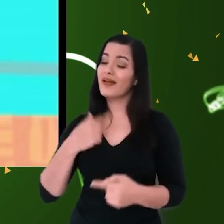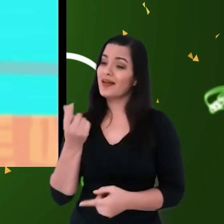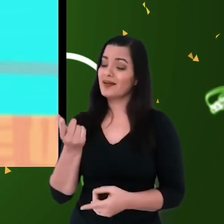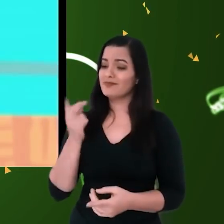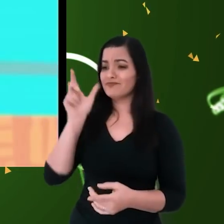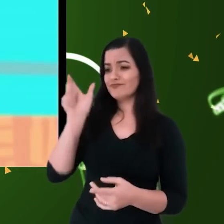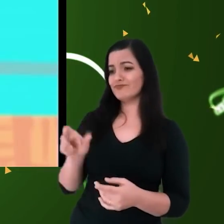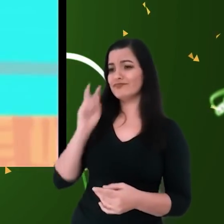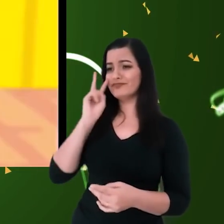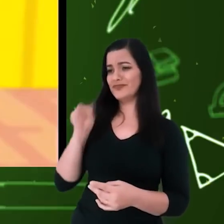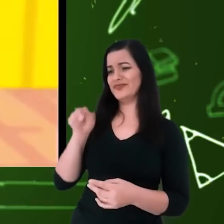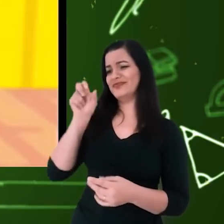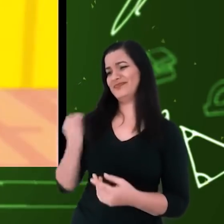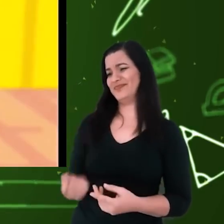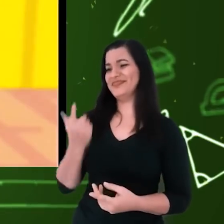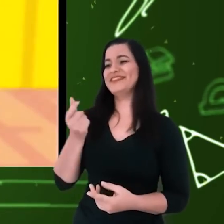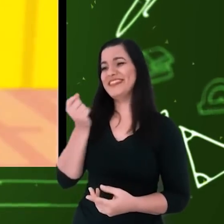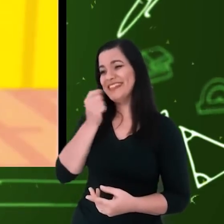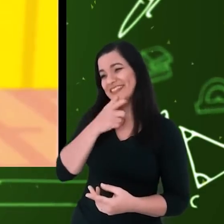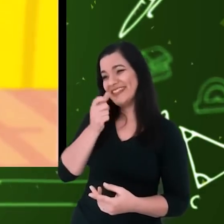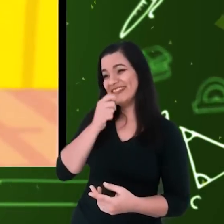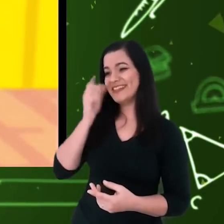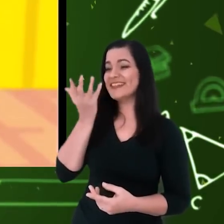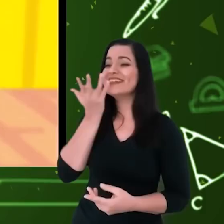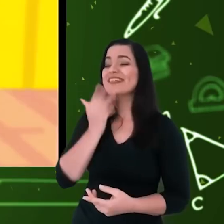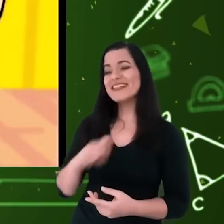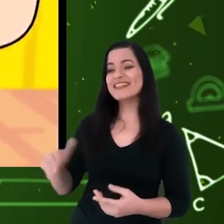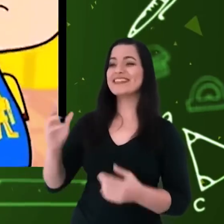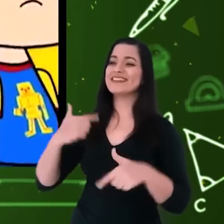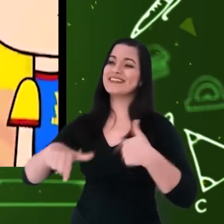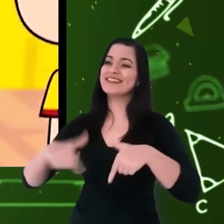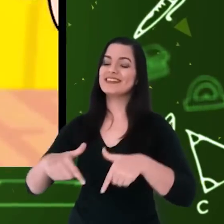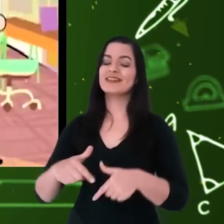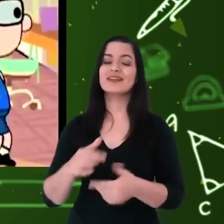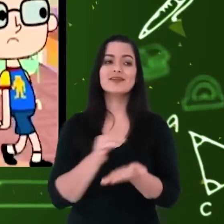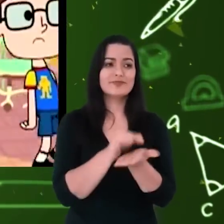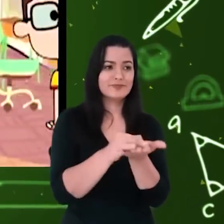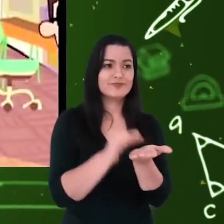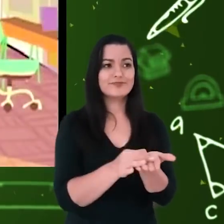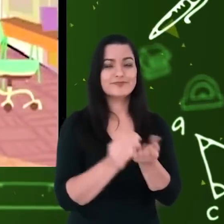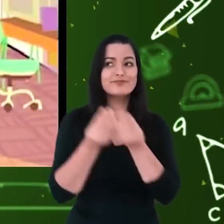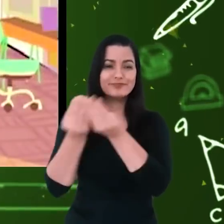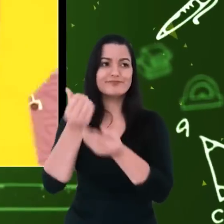nessa idade. Eu vou lá dar essas moedas pra mamãe. Tá bom.